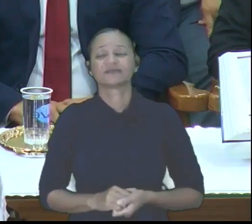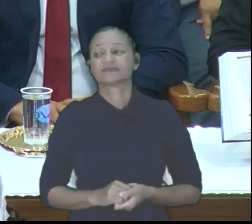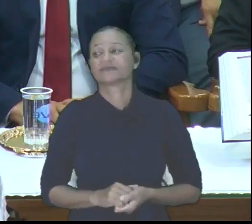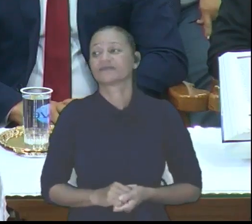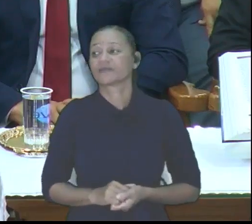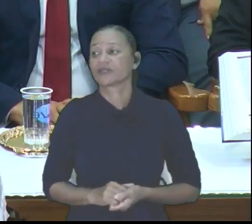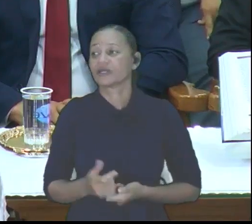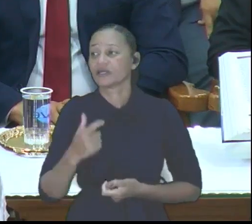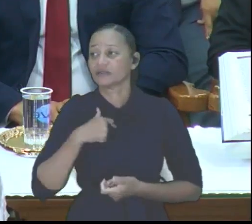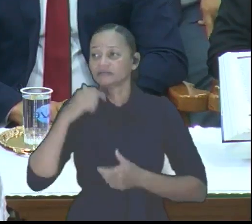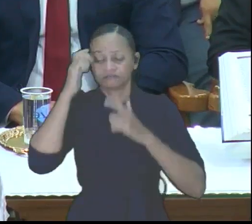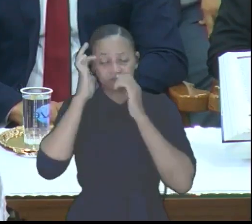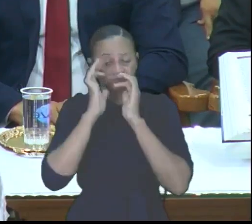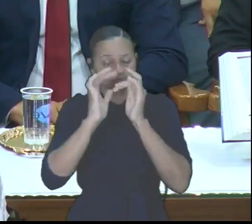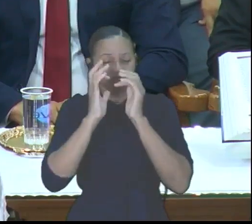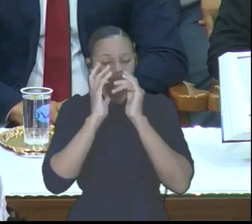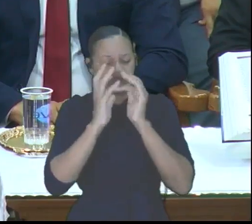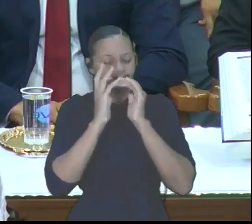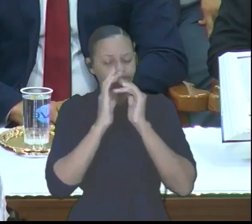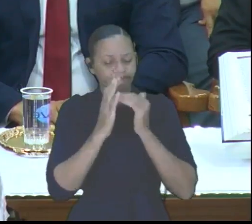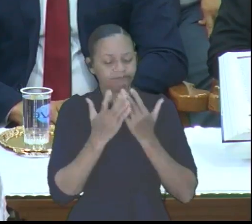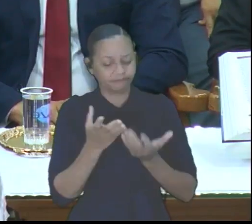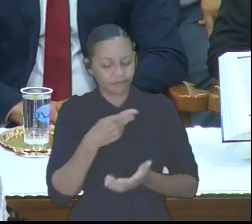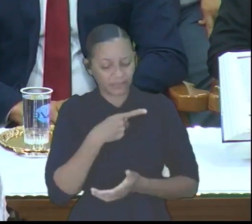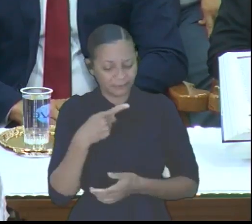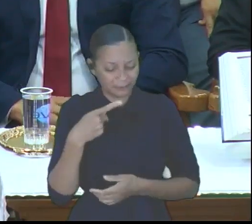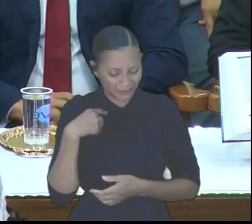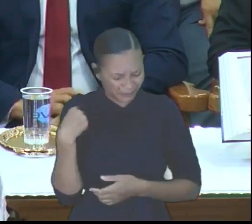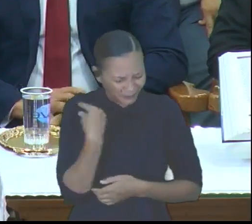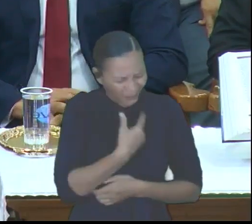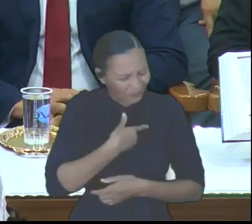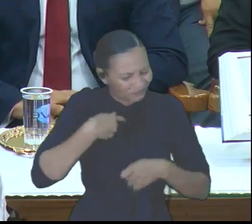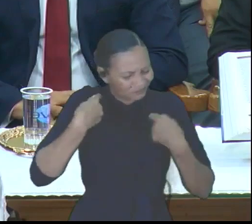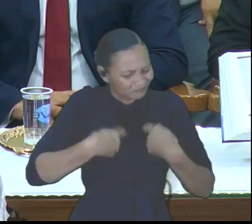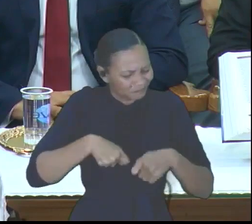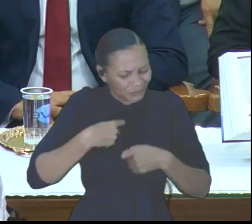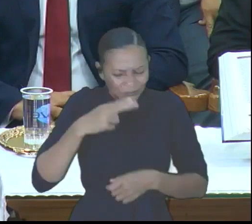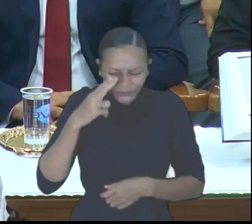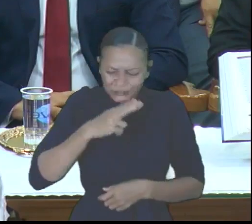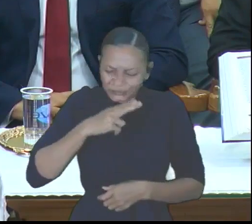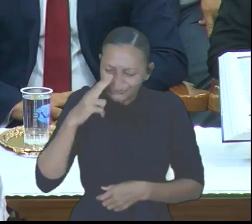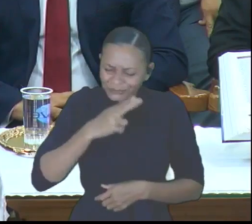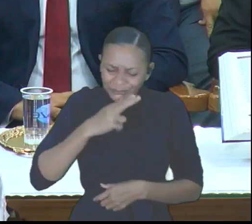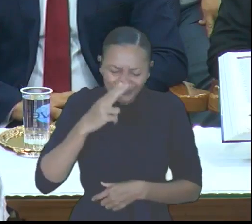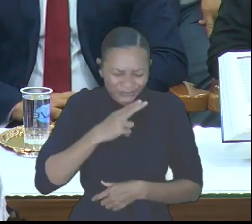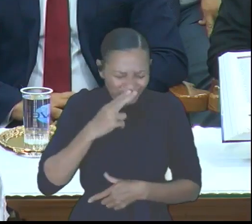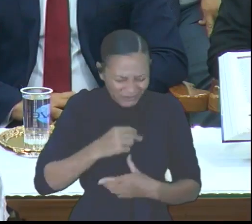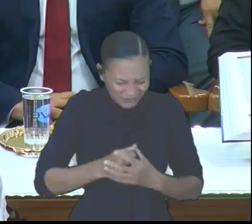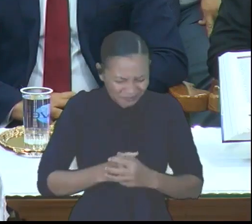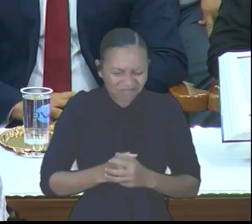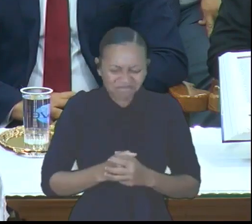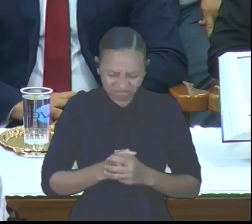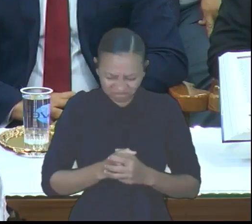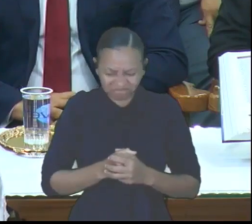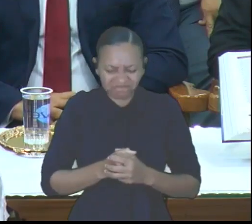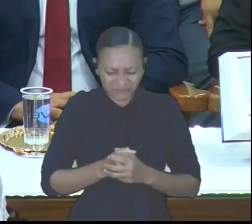Enquanto eu estava meditando nisso, pastor, eu acho que nós precisamos urgentemente